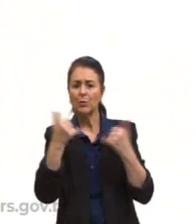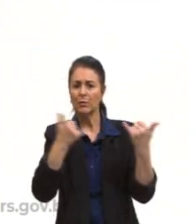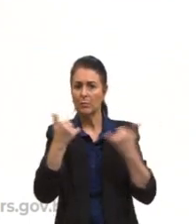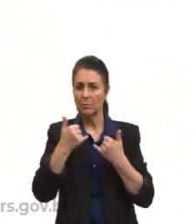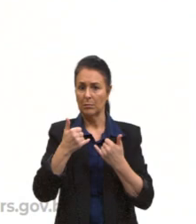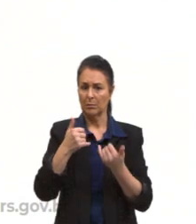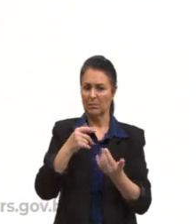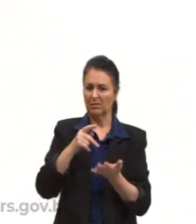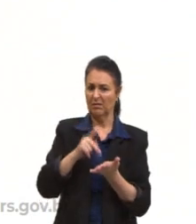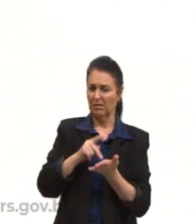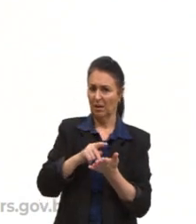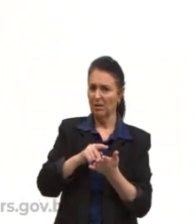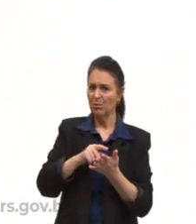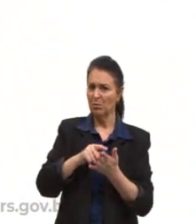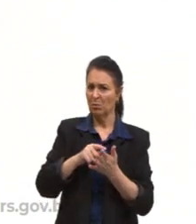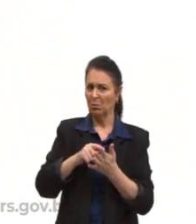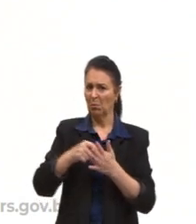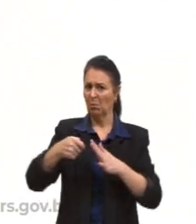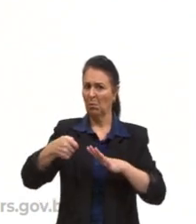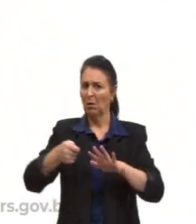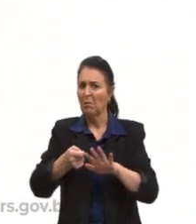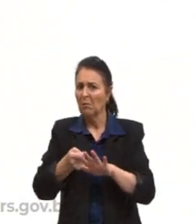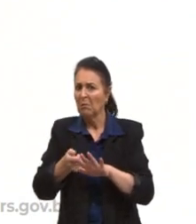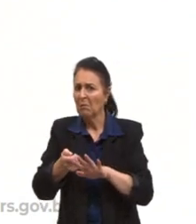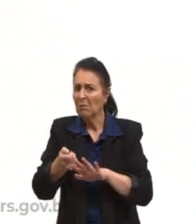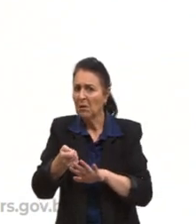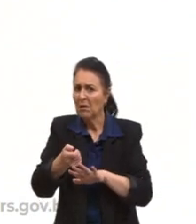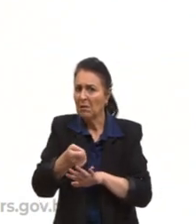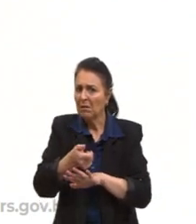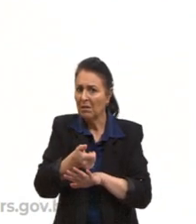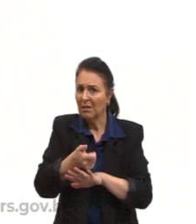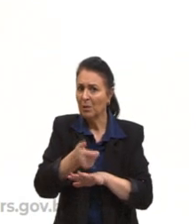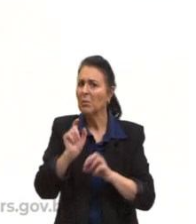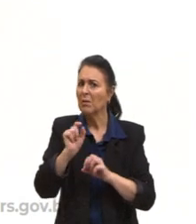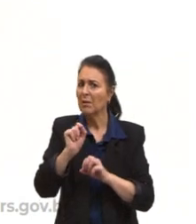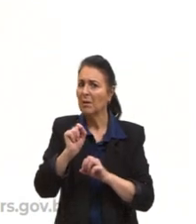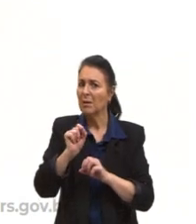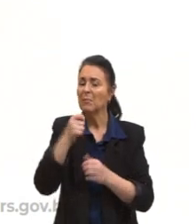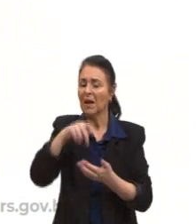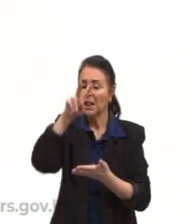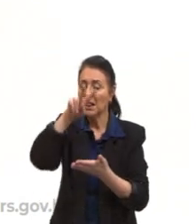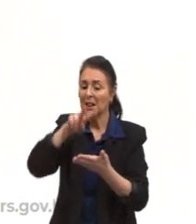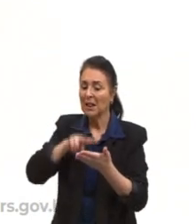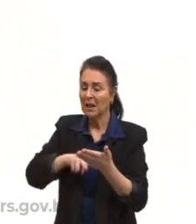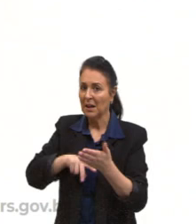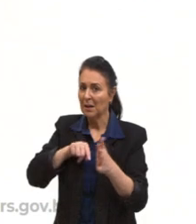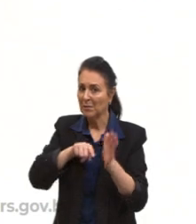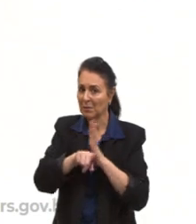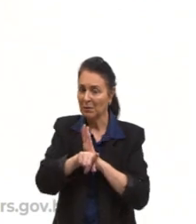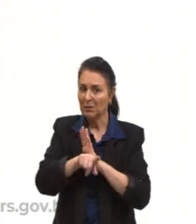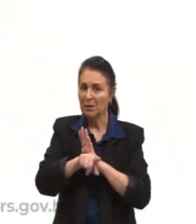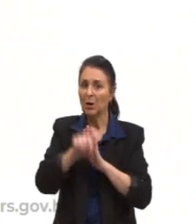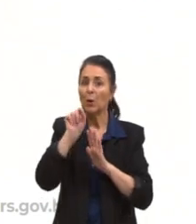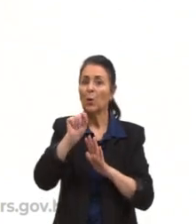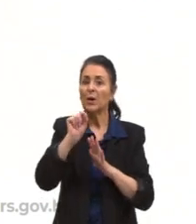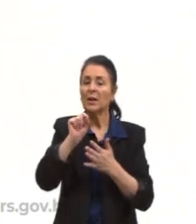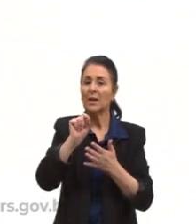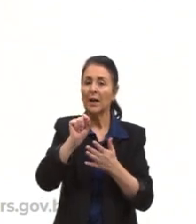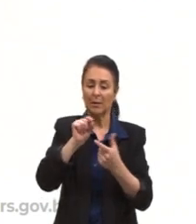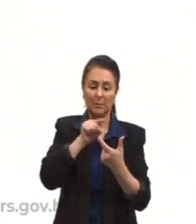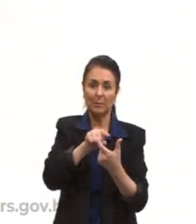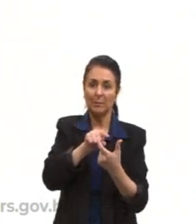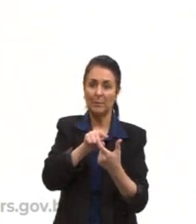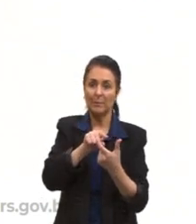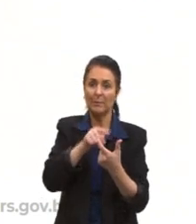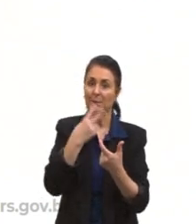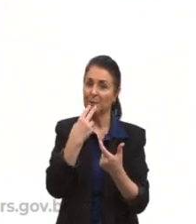verdade ou não é feito ou não aí eu tenho que fazer uma leitura sobre essas questões OK então o que é screen